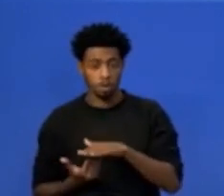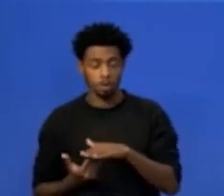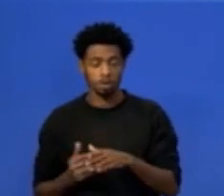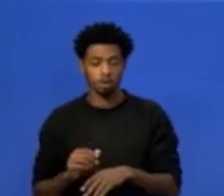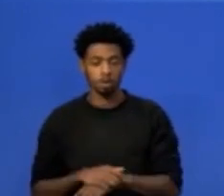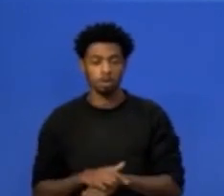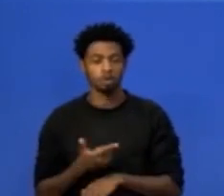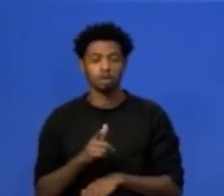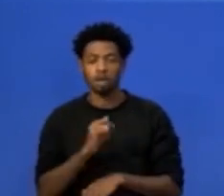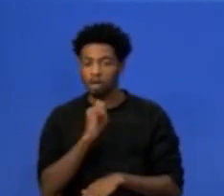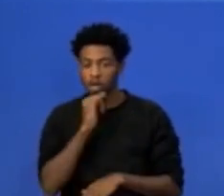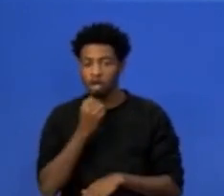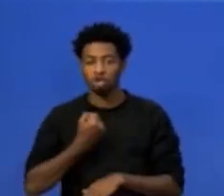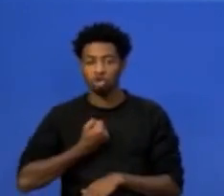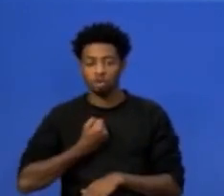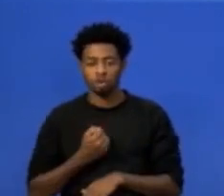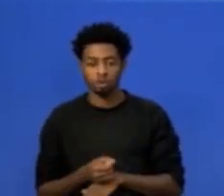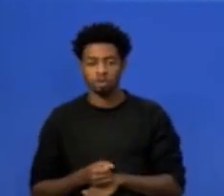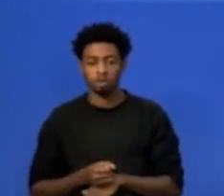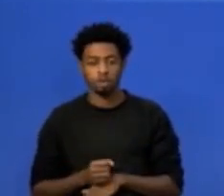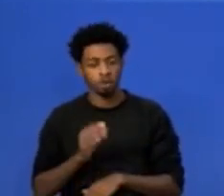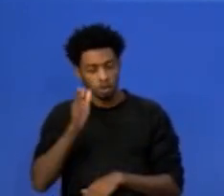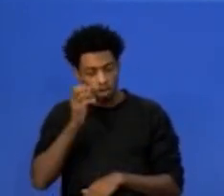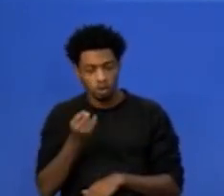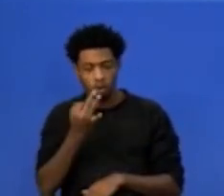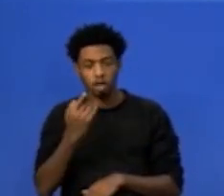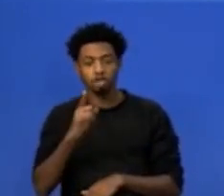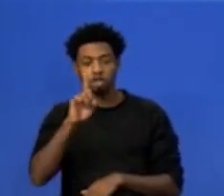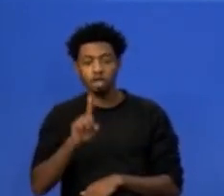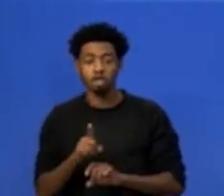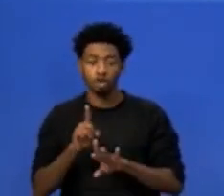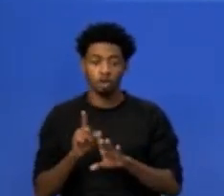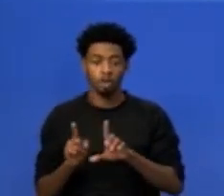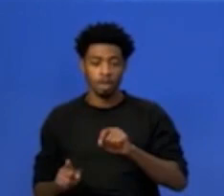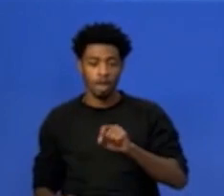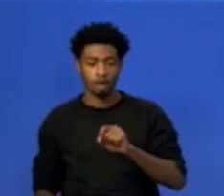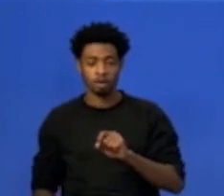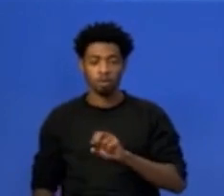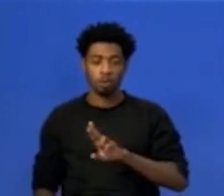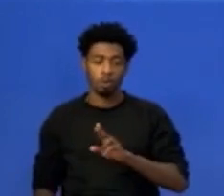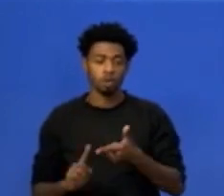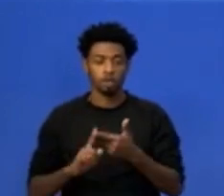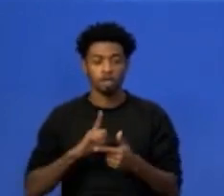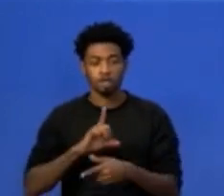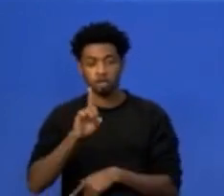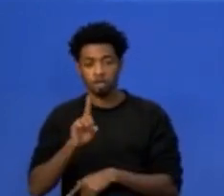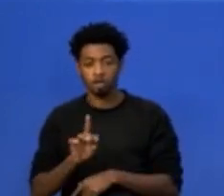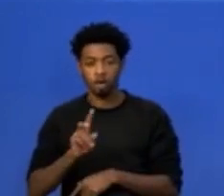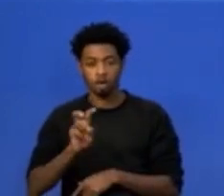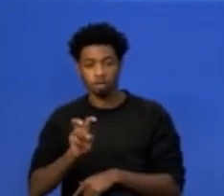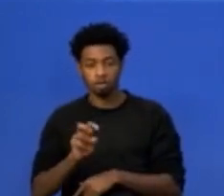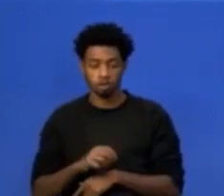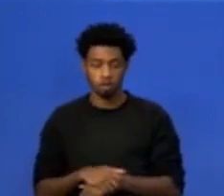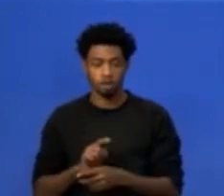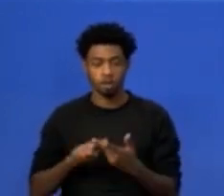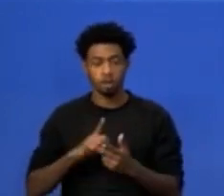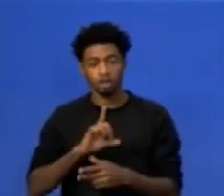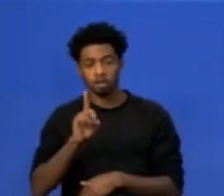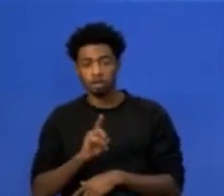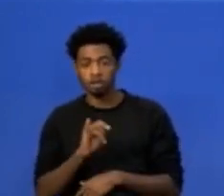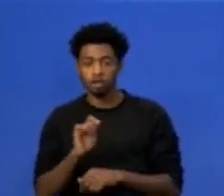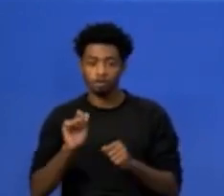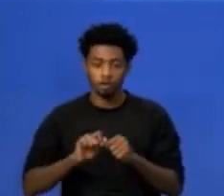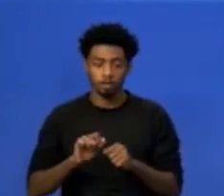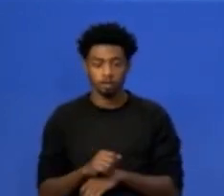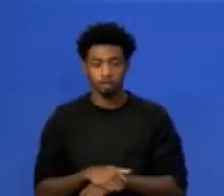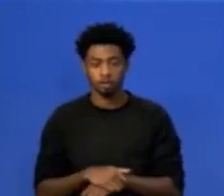tem número de consultas. Você tem direito a apenas 10 consultas, você tem direito a apenas 5 consultas, tem direito a